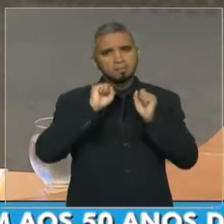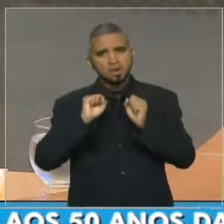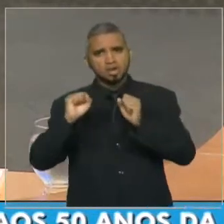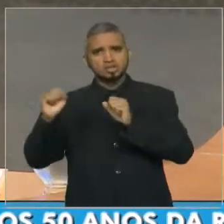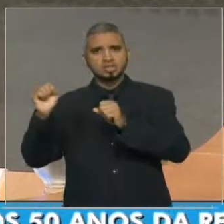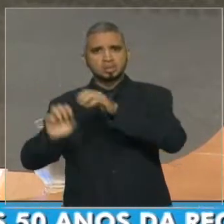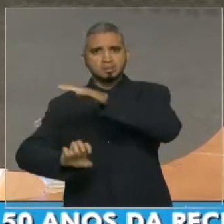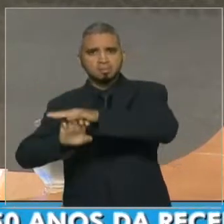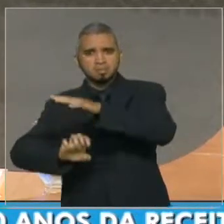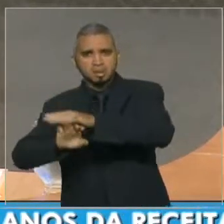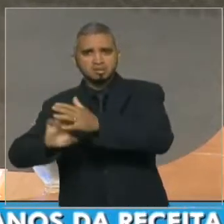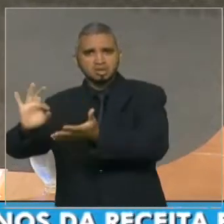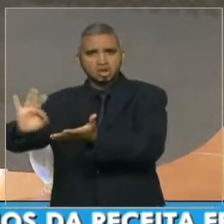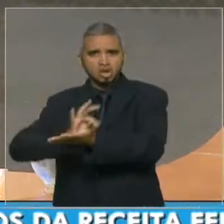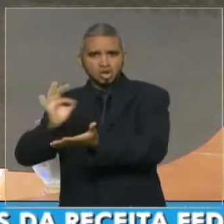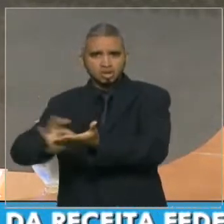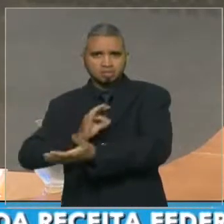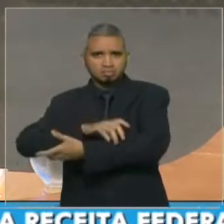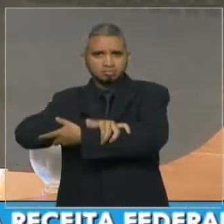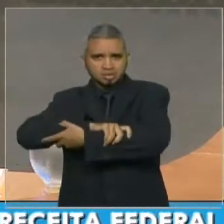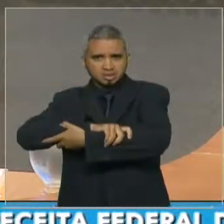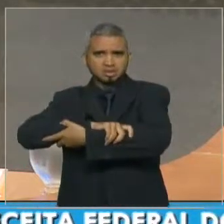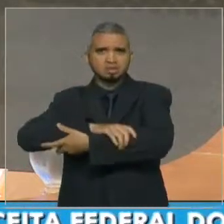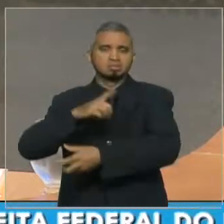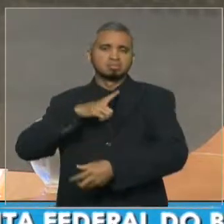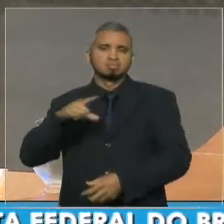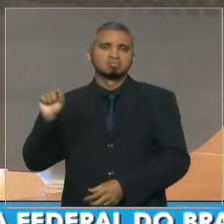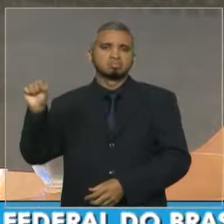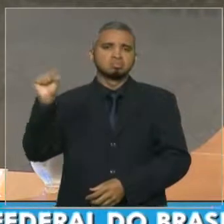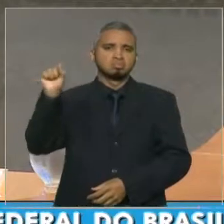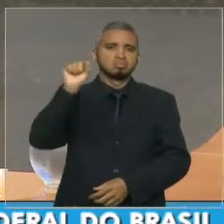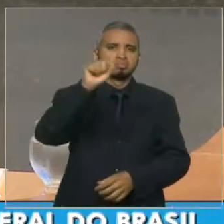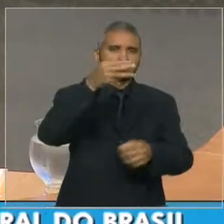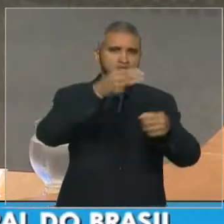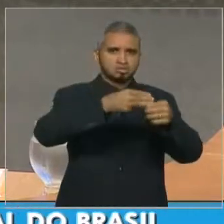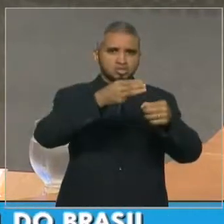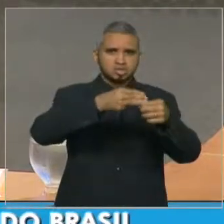talentos atuam espalhados nos mais diversos municípios e em todas as regiões do Brasil.